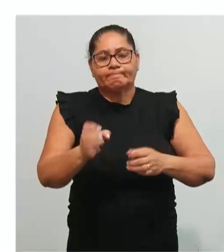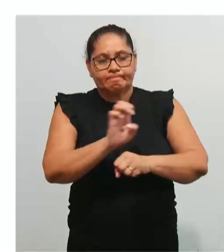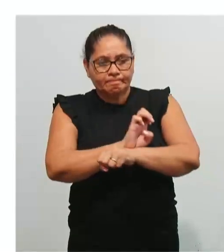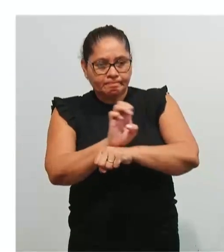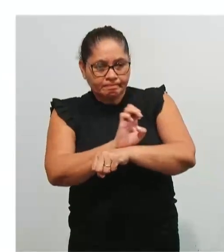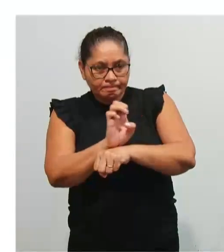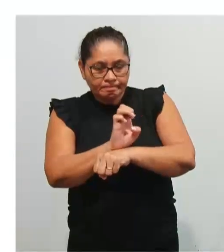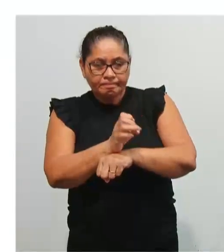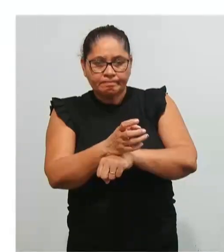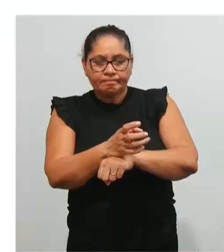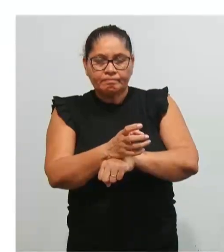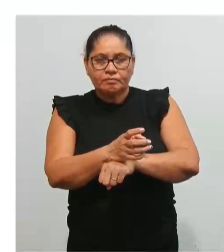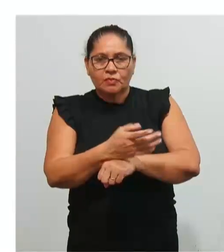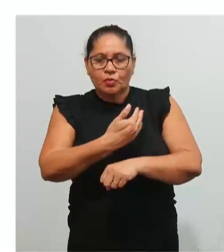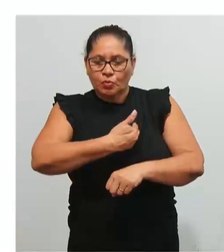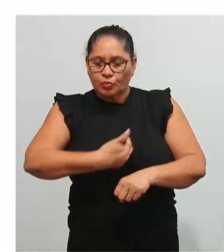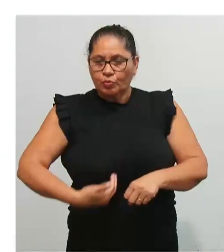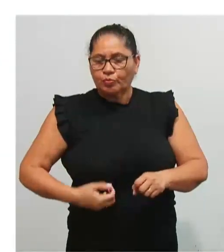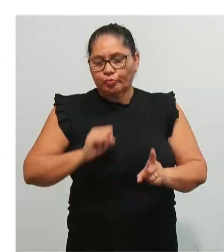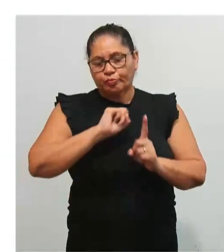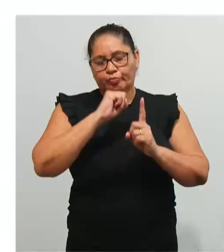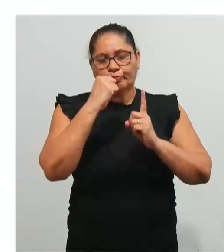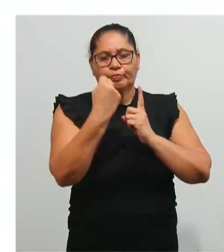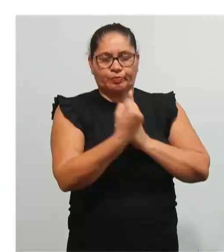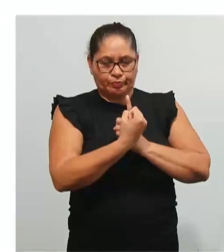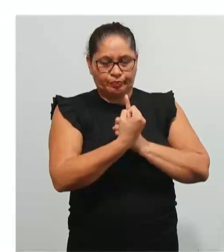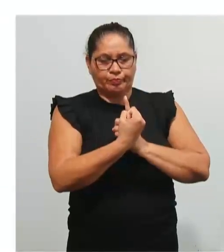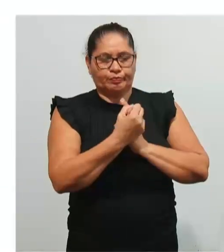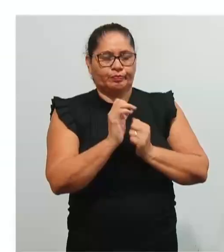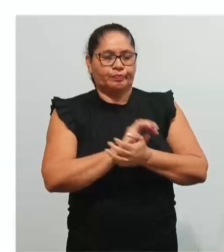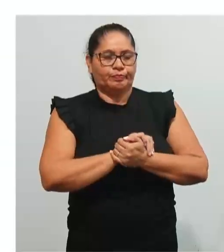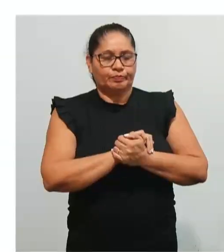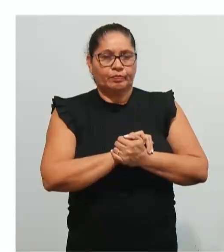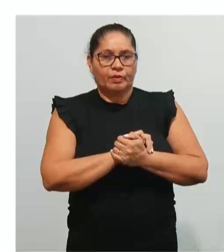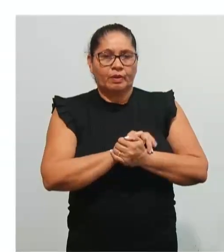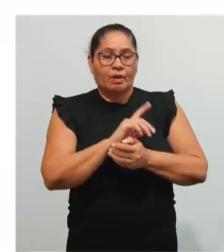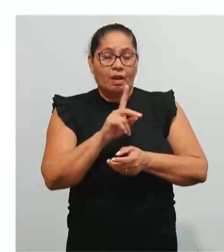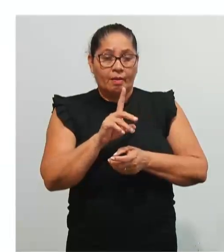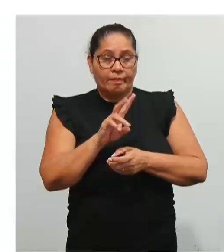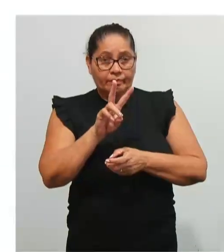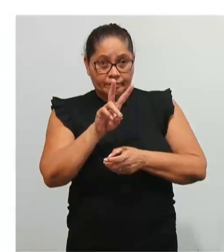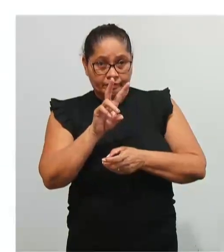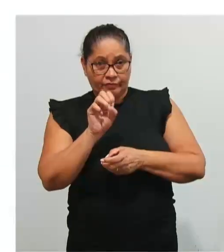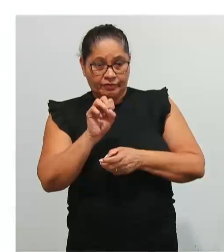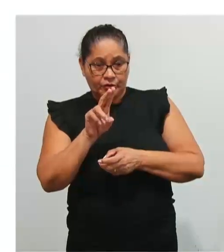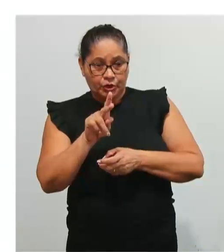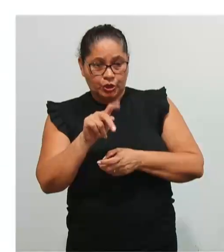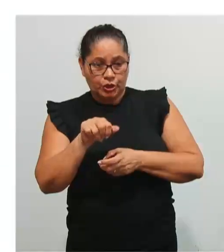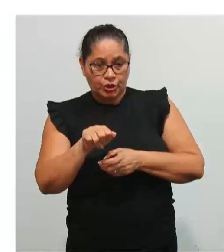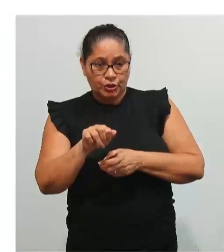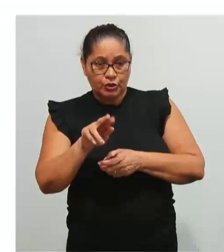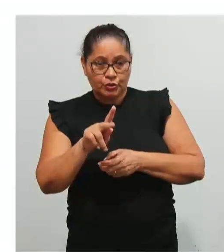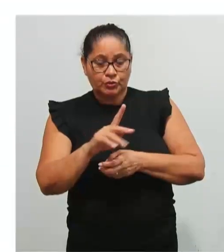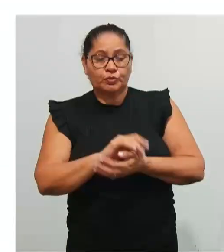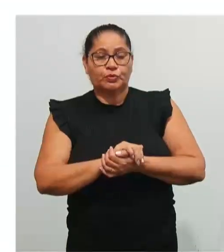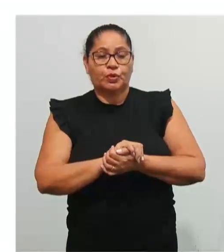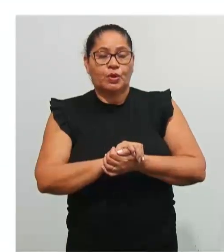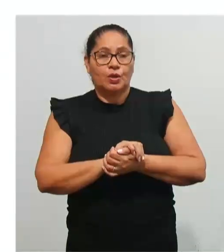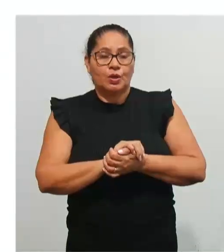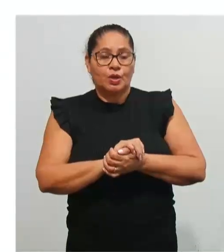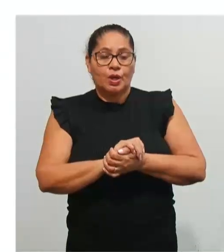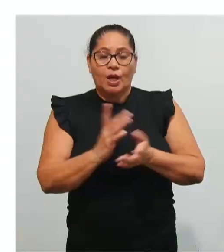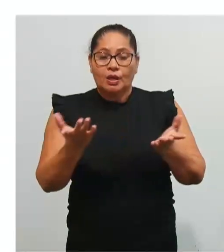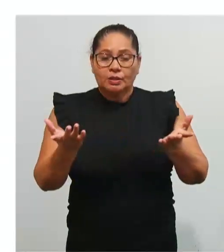Estado e do seu governo com a sociedade. Para Vinícius Araújo, a governabilidade refere-se